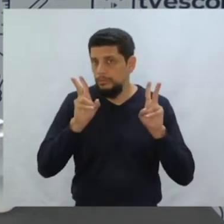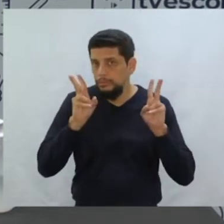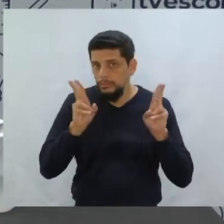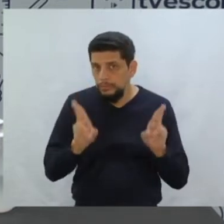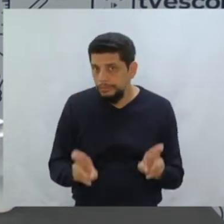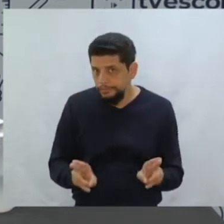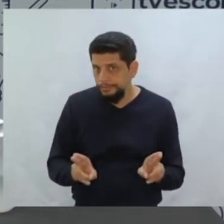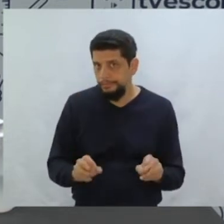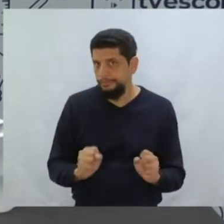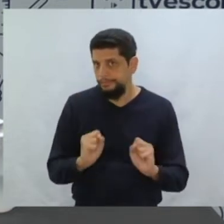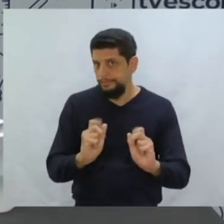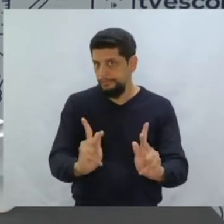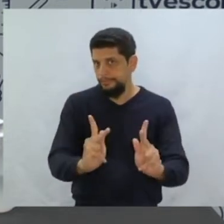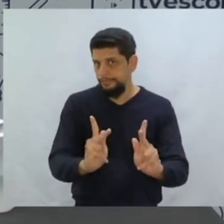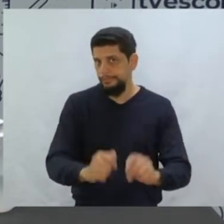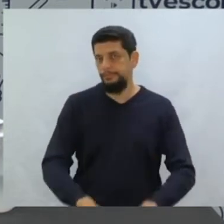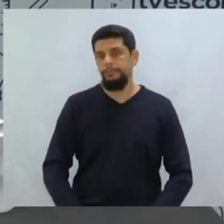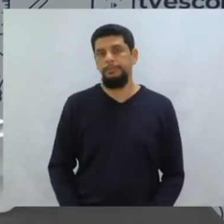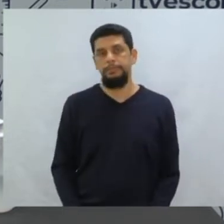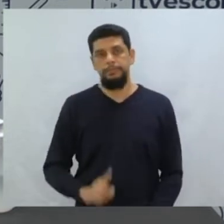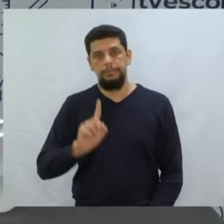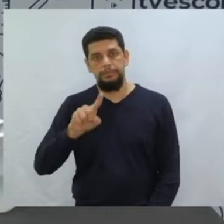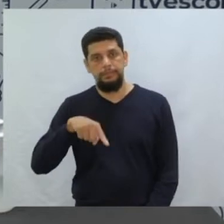para cada um, certo?